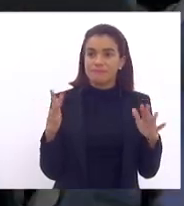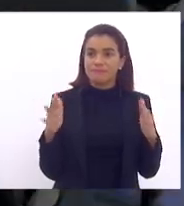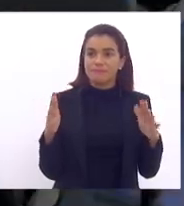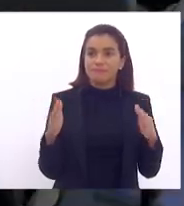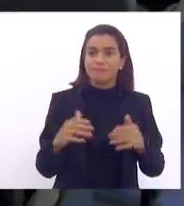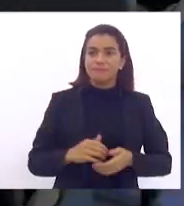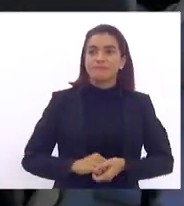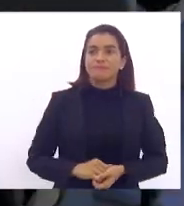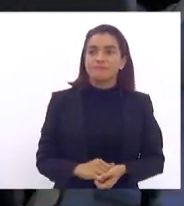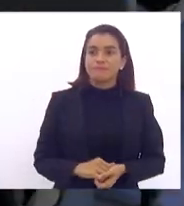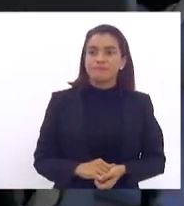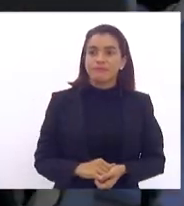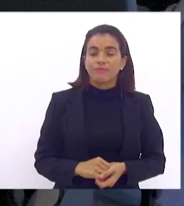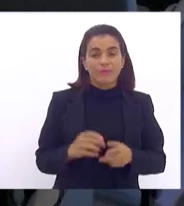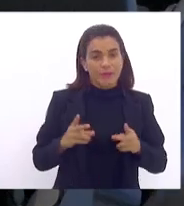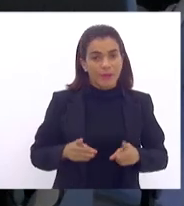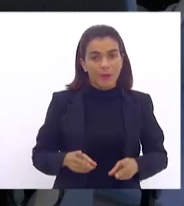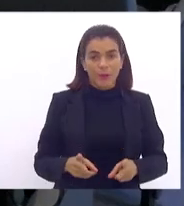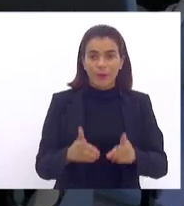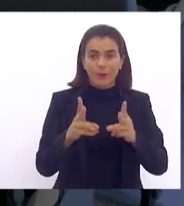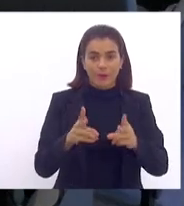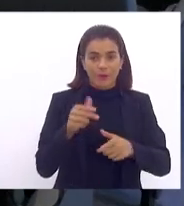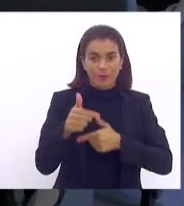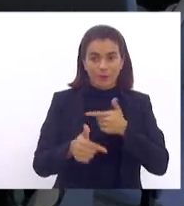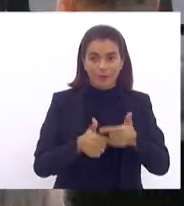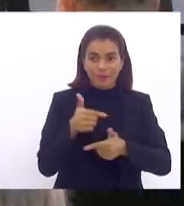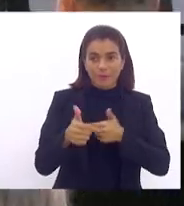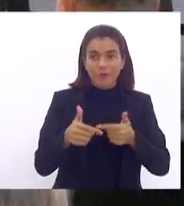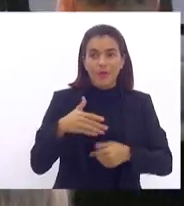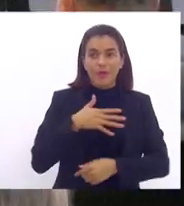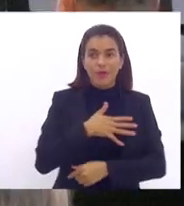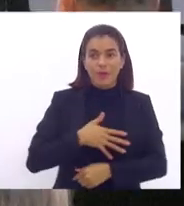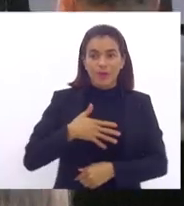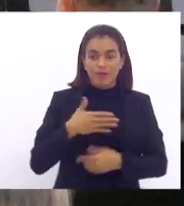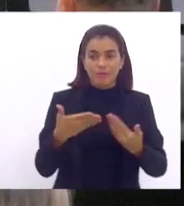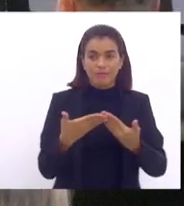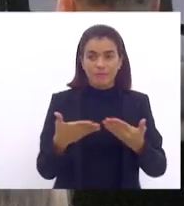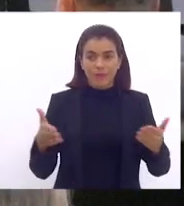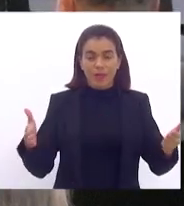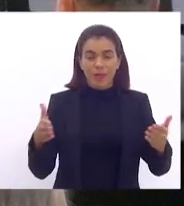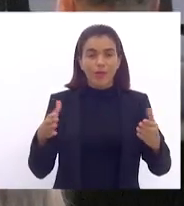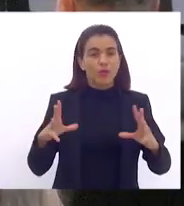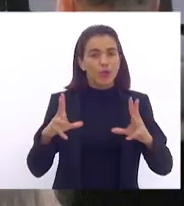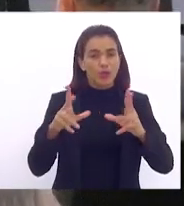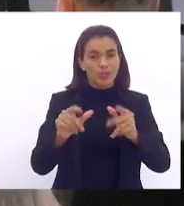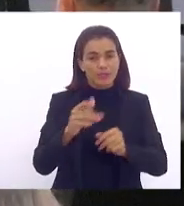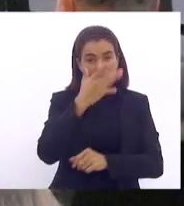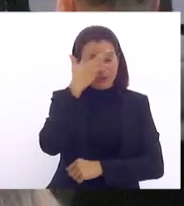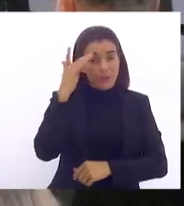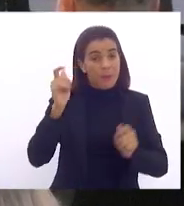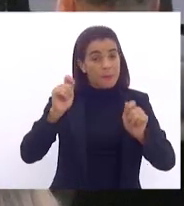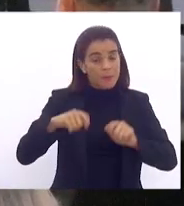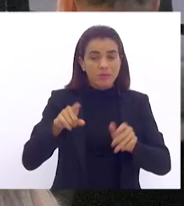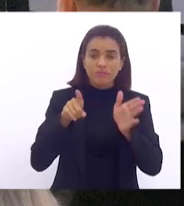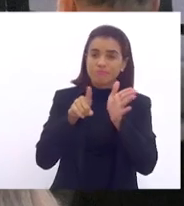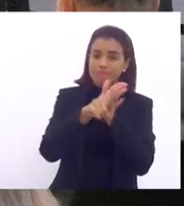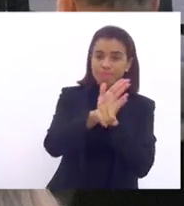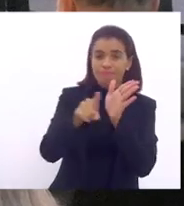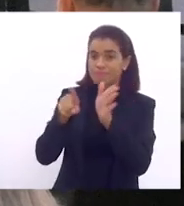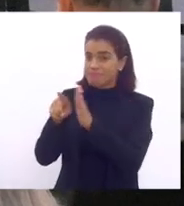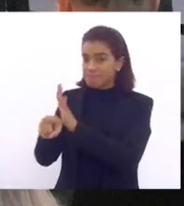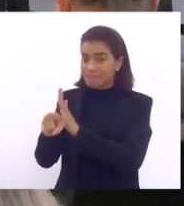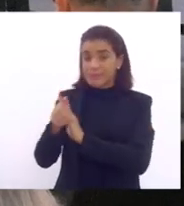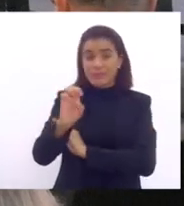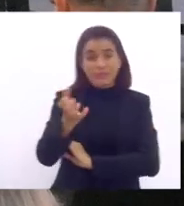obrigado dando continuidade aqui aos trabalhos eu gostaria de abrir ao público a possibilidade de pergunta se alguém